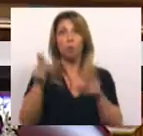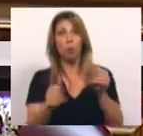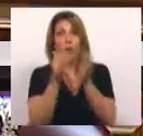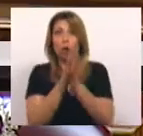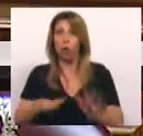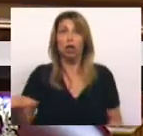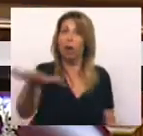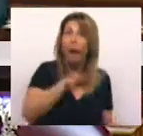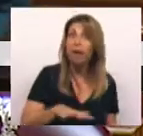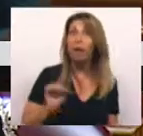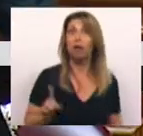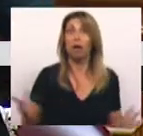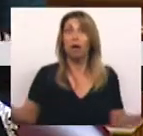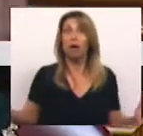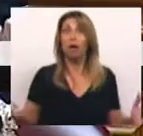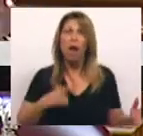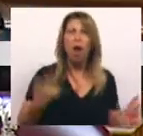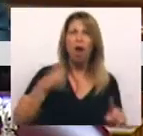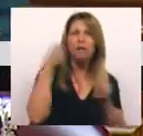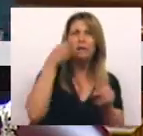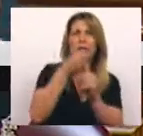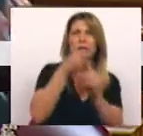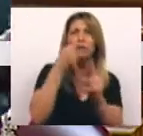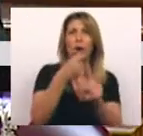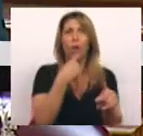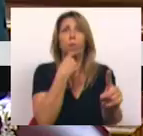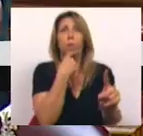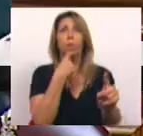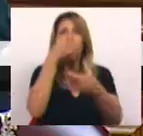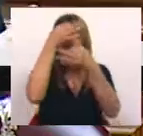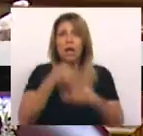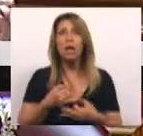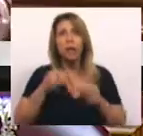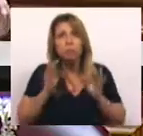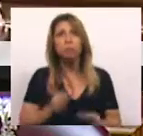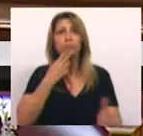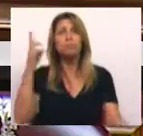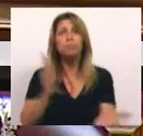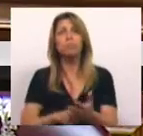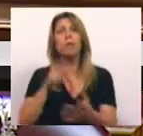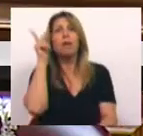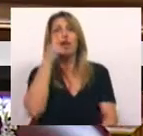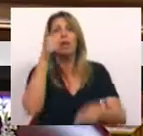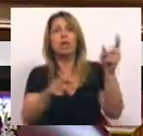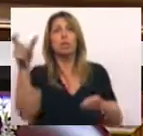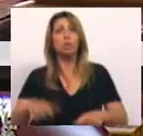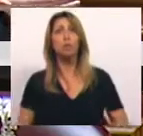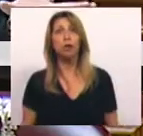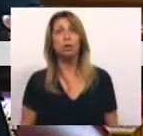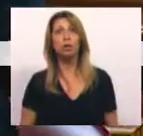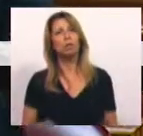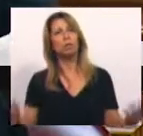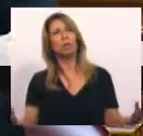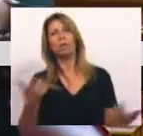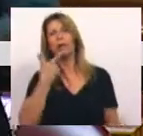suas dimensões? Pois nós temos batalhado tanto para que essa dignidade seja efetiva na vida das pessoas. Portanto, isso não pode